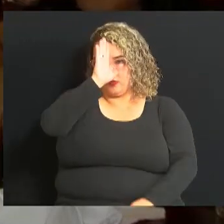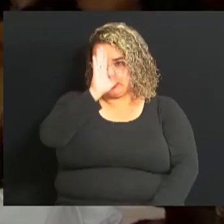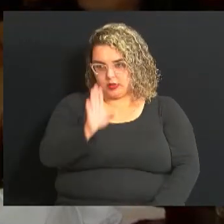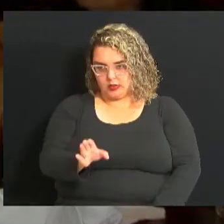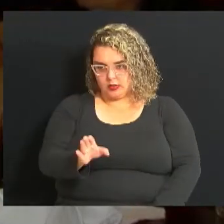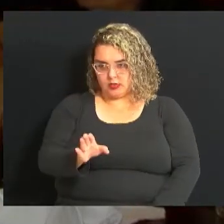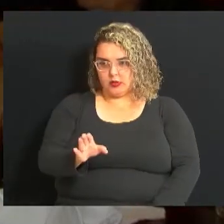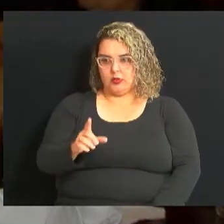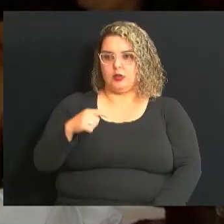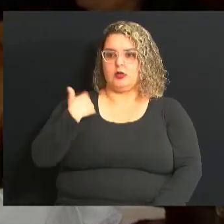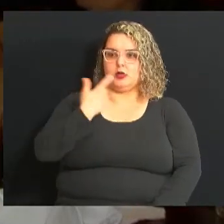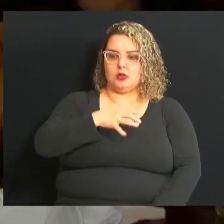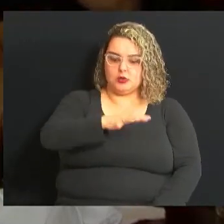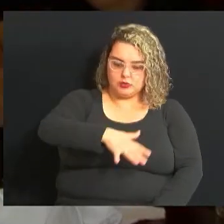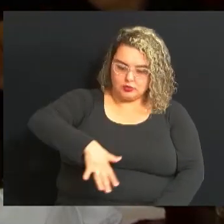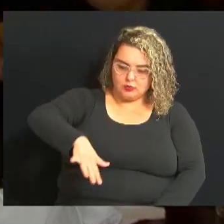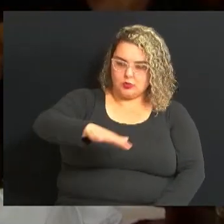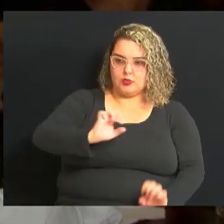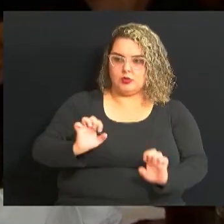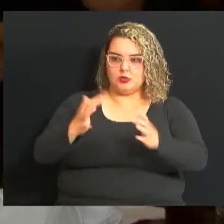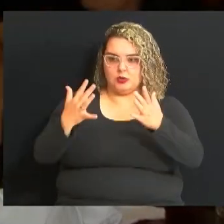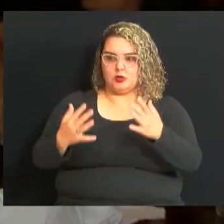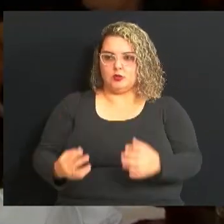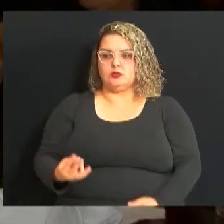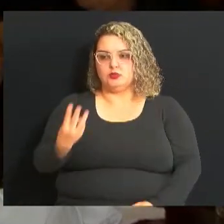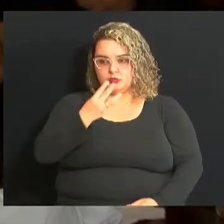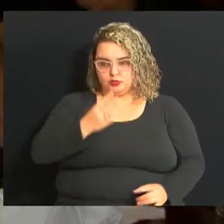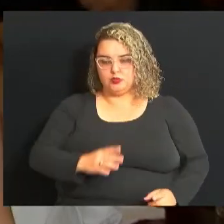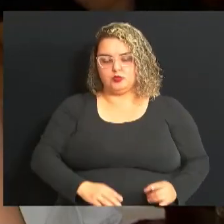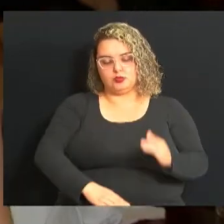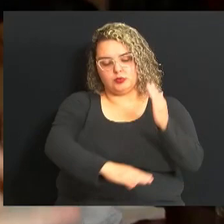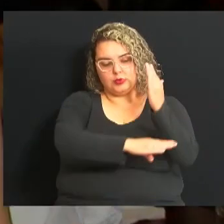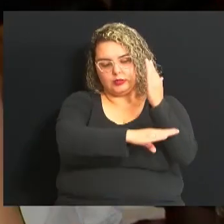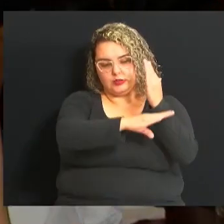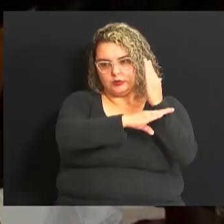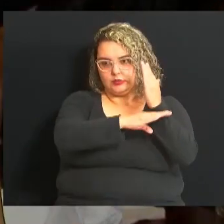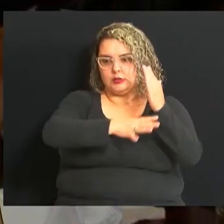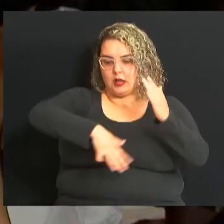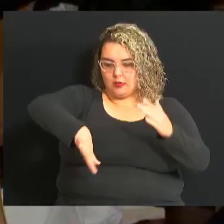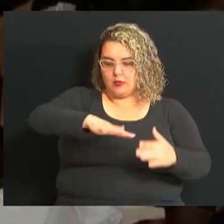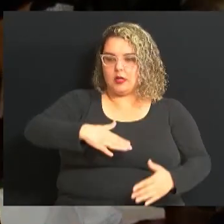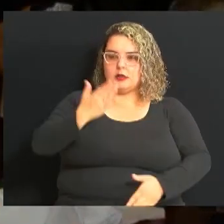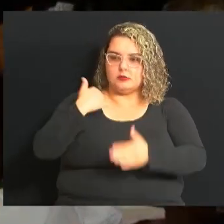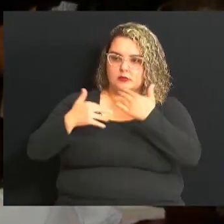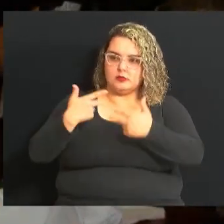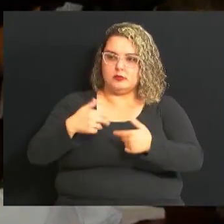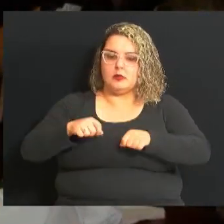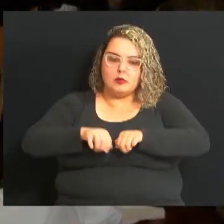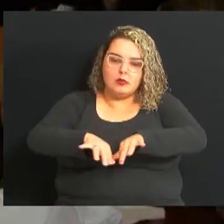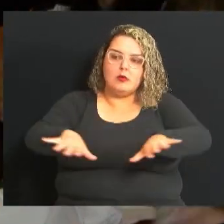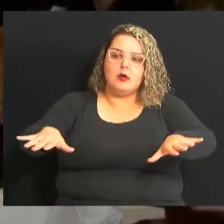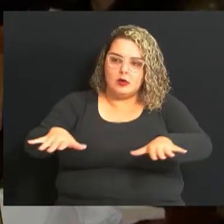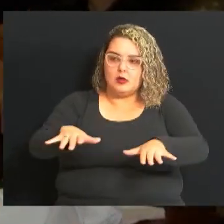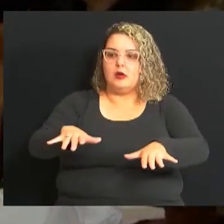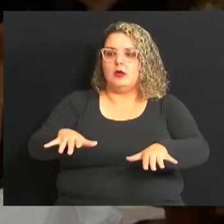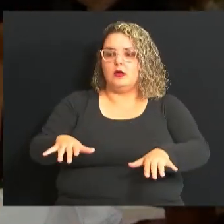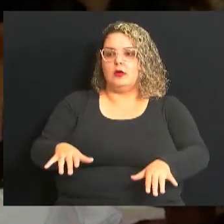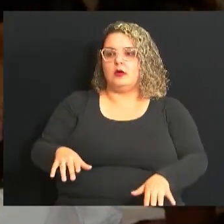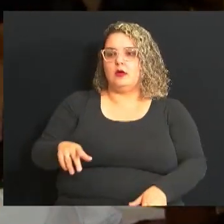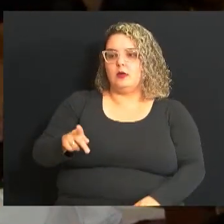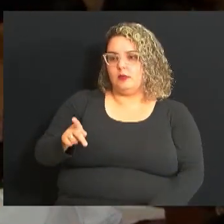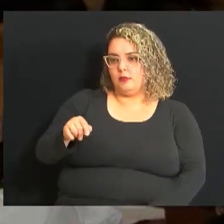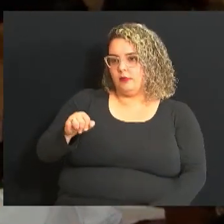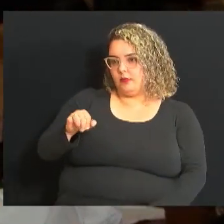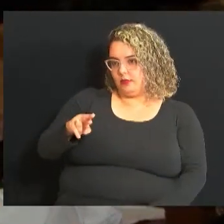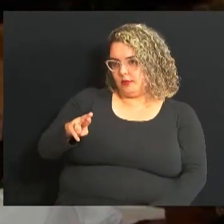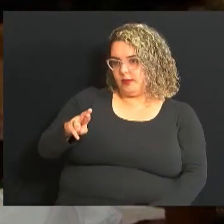nossa praça de eventos, no 3º piso, ali na praça de alimentação. A gente vai ter espalhados pelo mall os picture spots, né, que